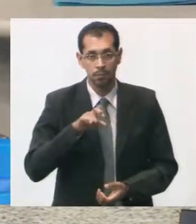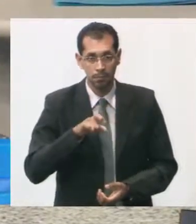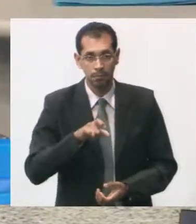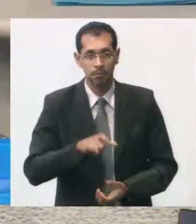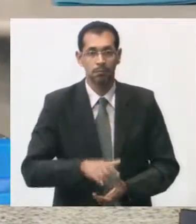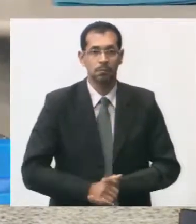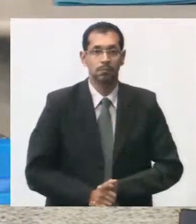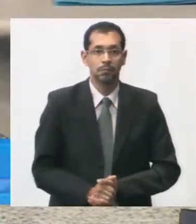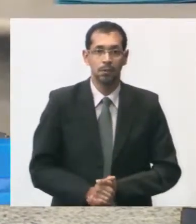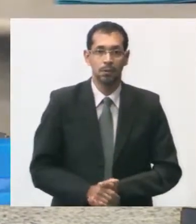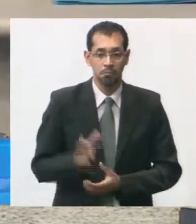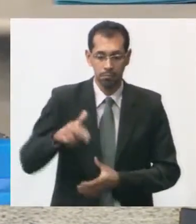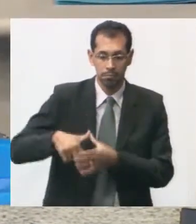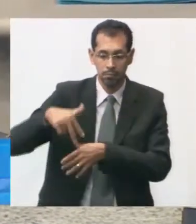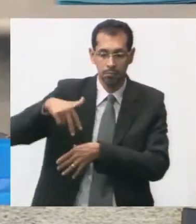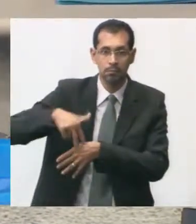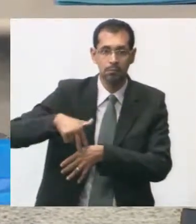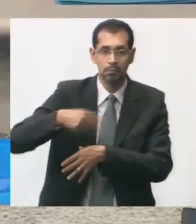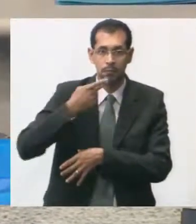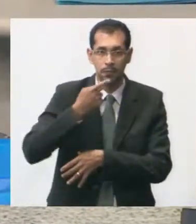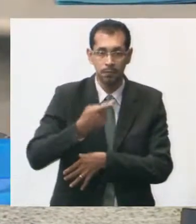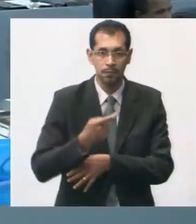da fala.